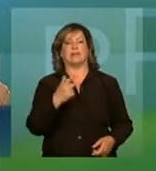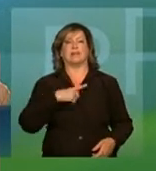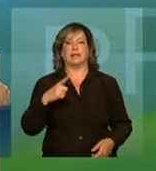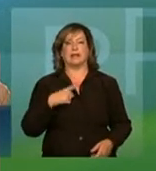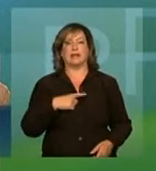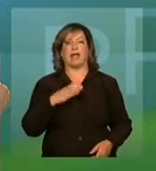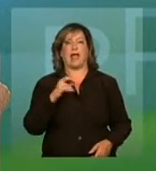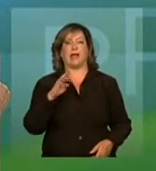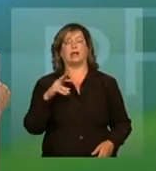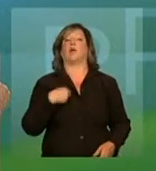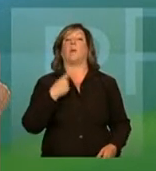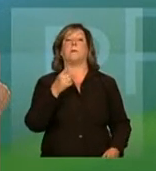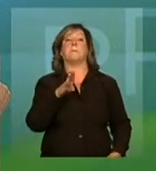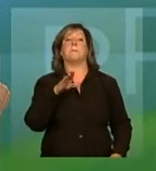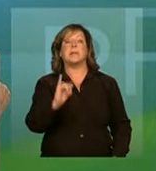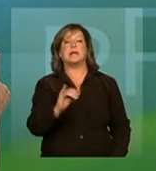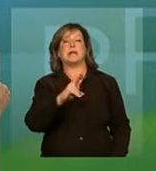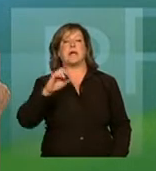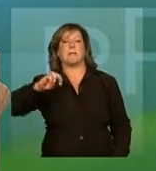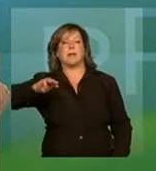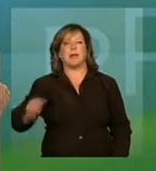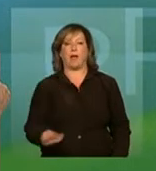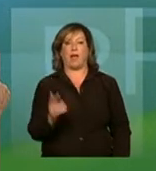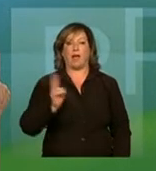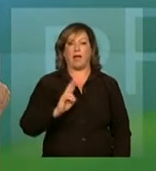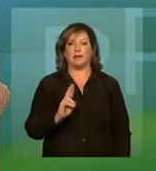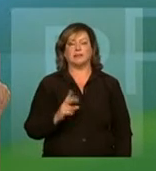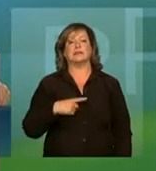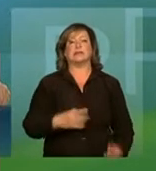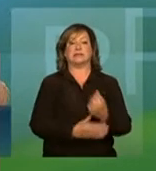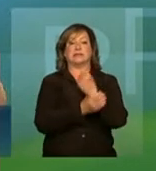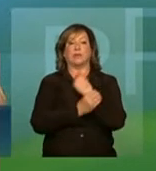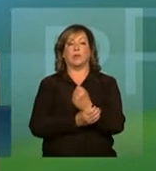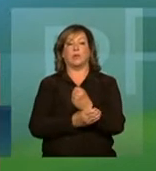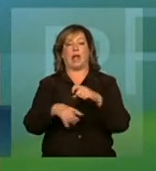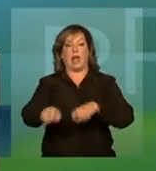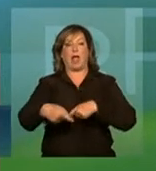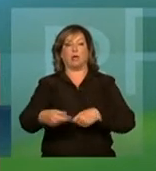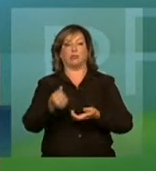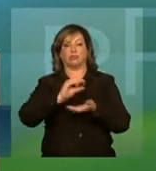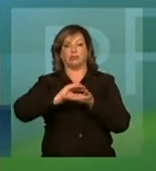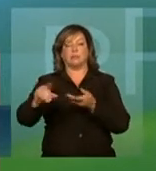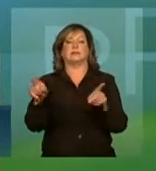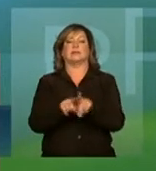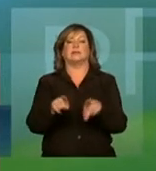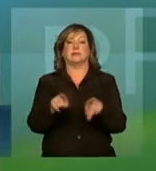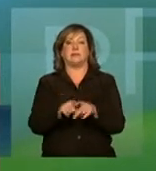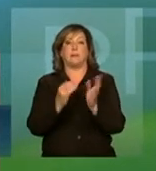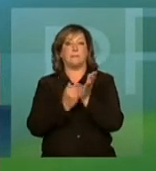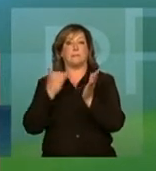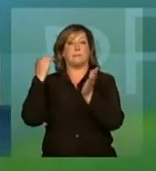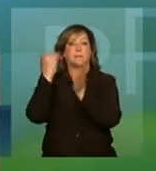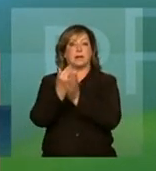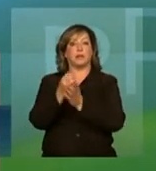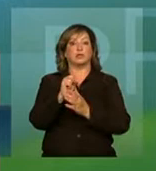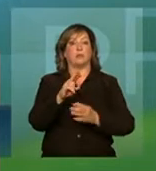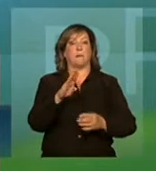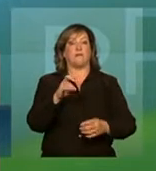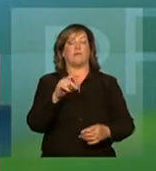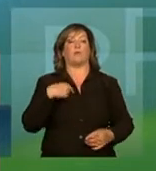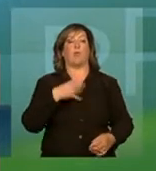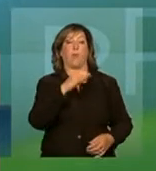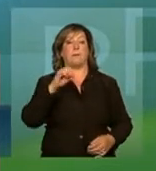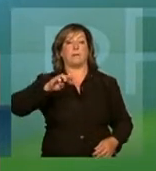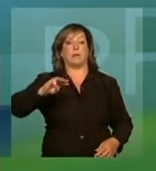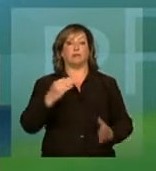de 1,5 bilhão de reais. Ampliamos o apoio ao seguro agrícola, a subvenção ao prêmio passou de 400 milhões para 700